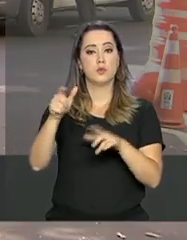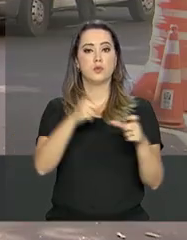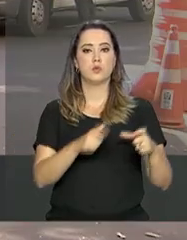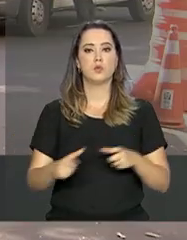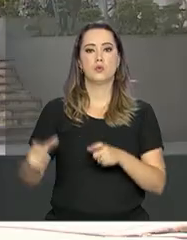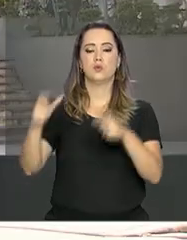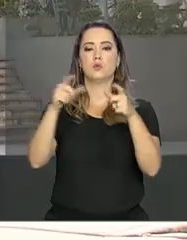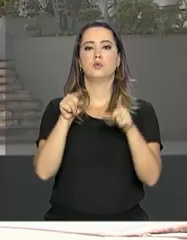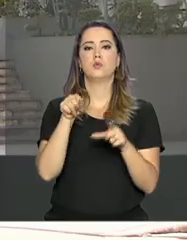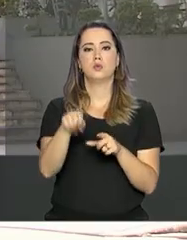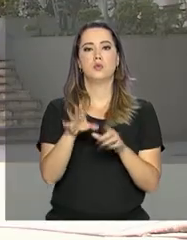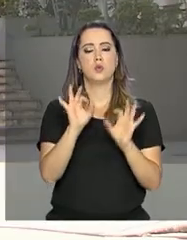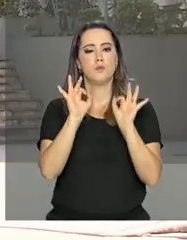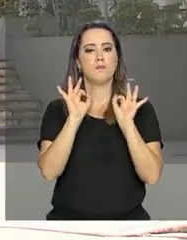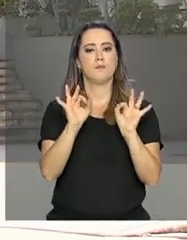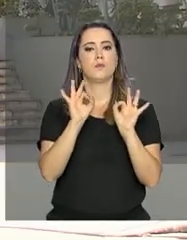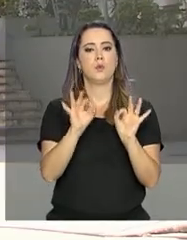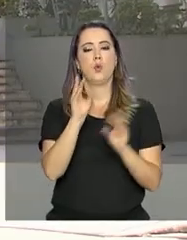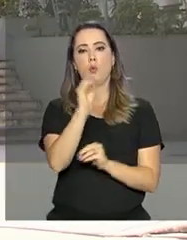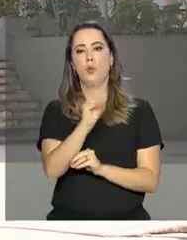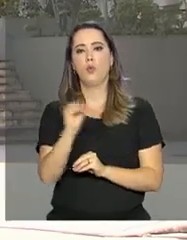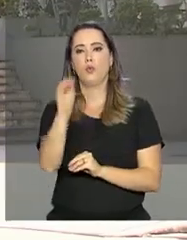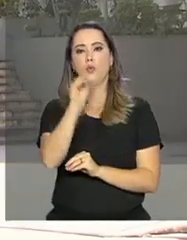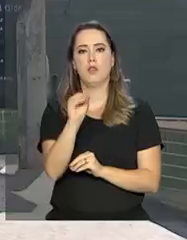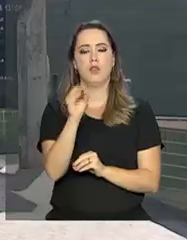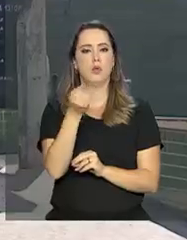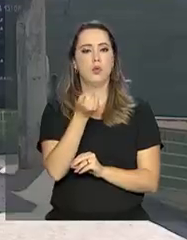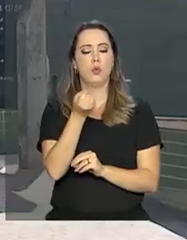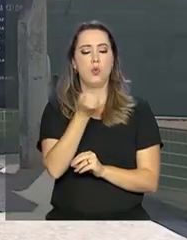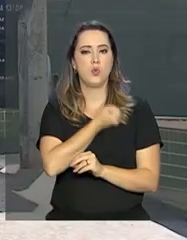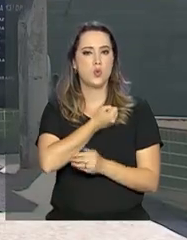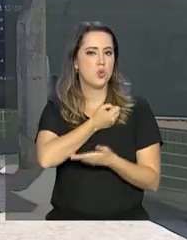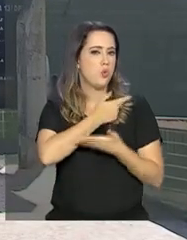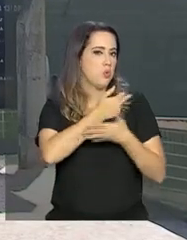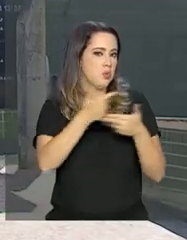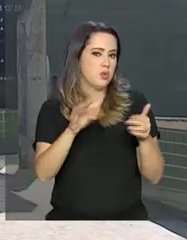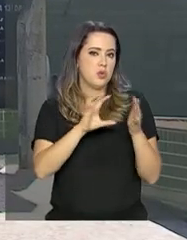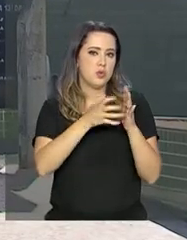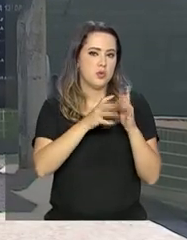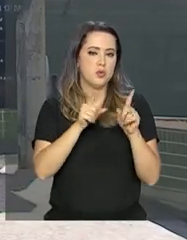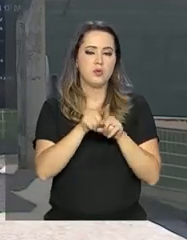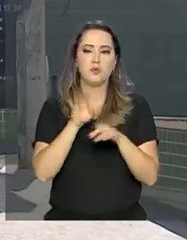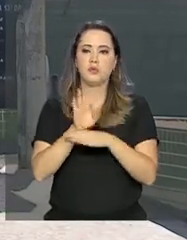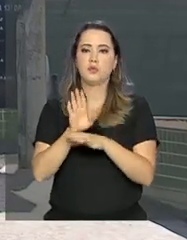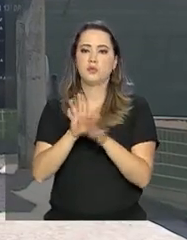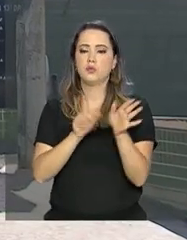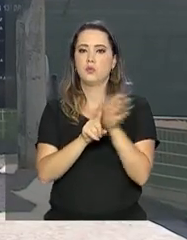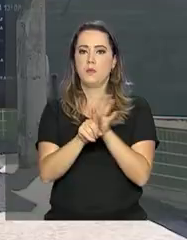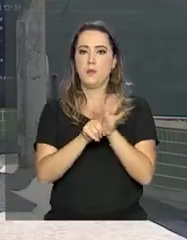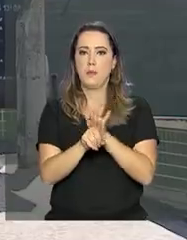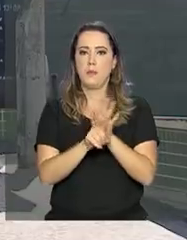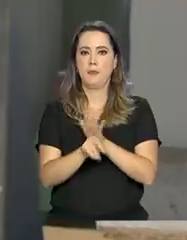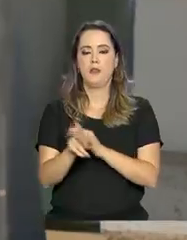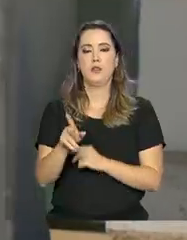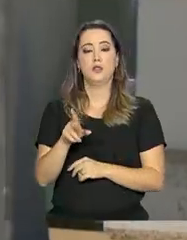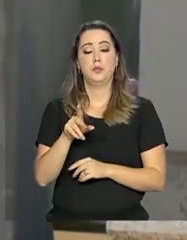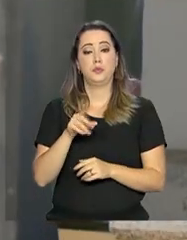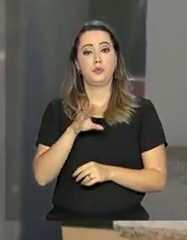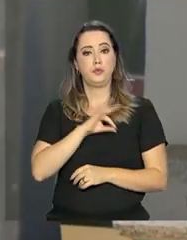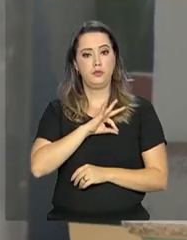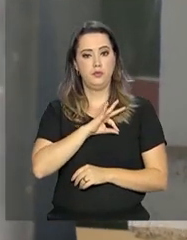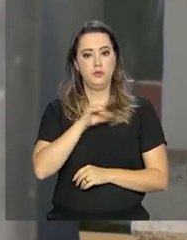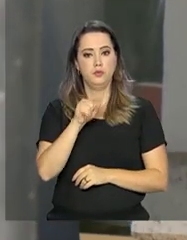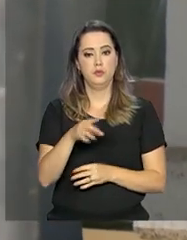estados padronizando o tratamento dos dados e auxiliando os serviços de investigação policial com